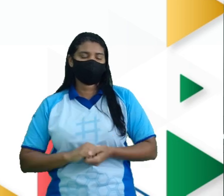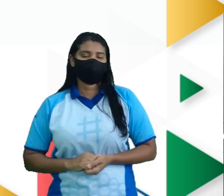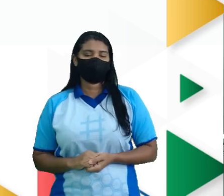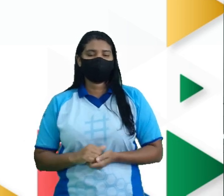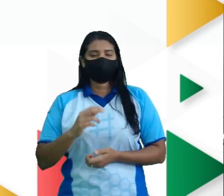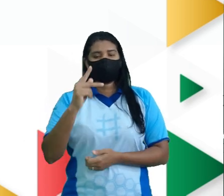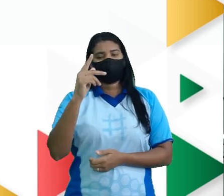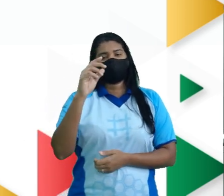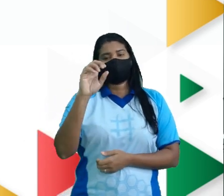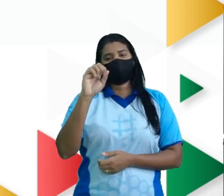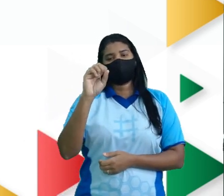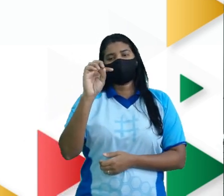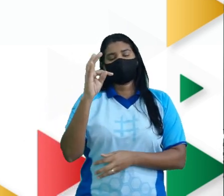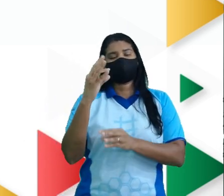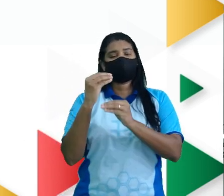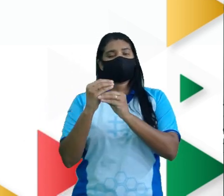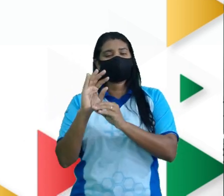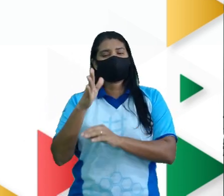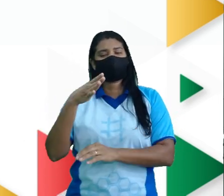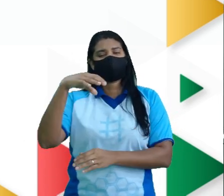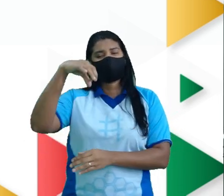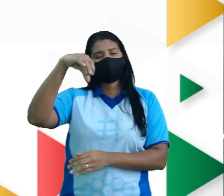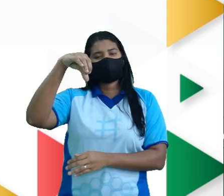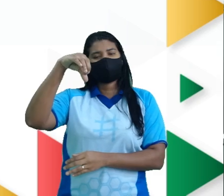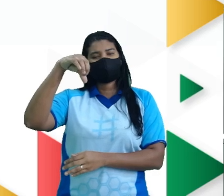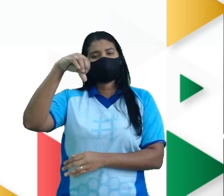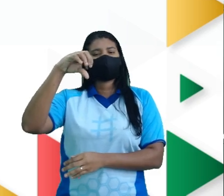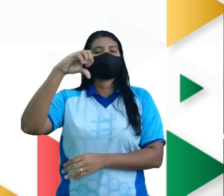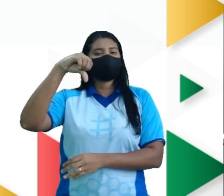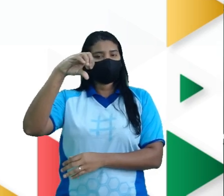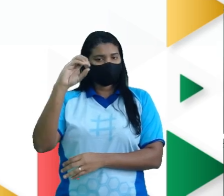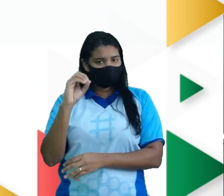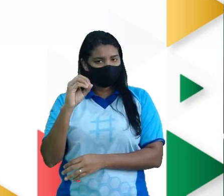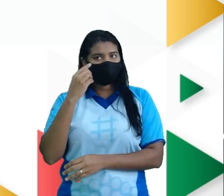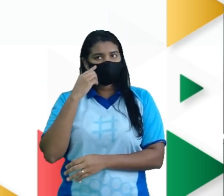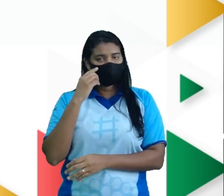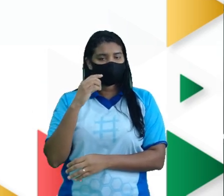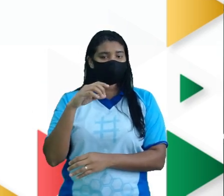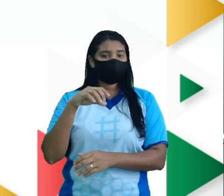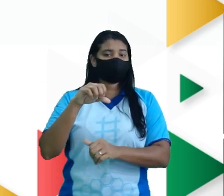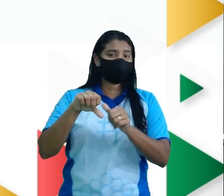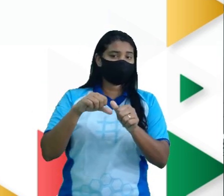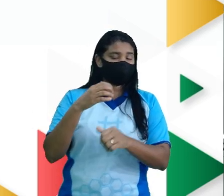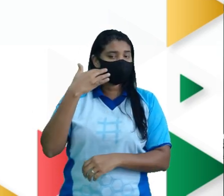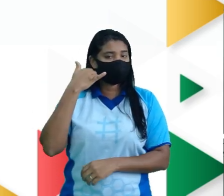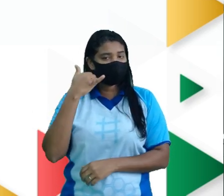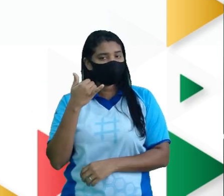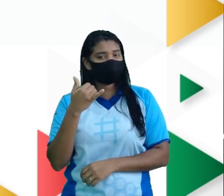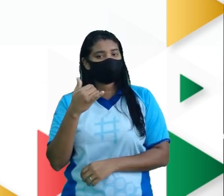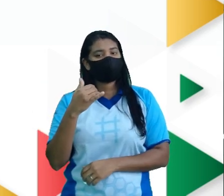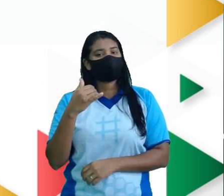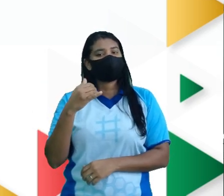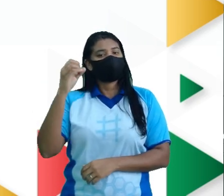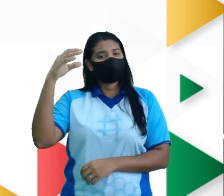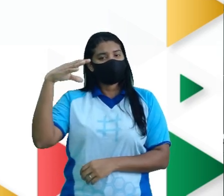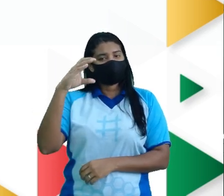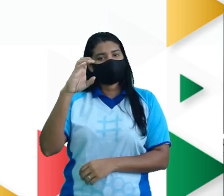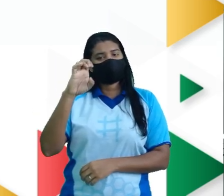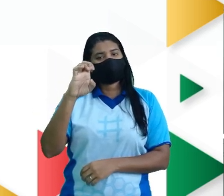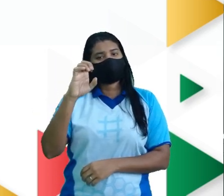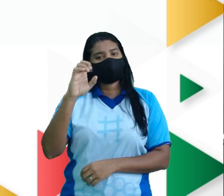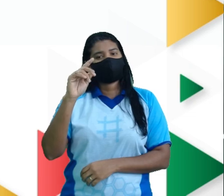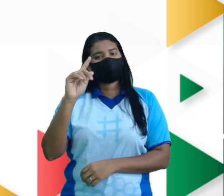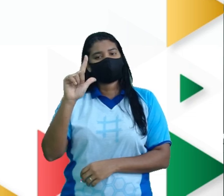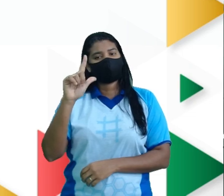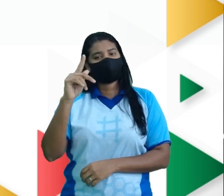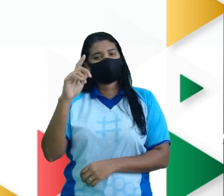ele tem que ter a 90. Se ele estiver inclinado, ligue para a CELP, para trocar esse poste, porque está ameaçado, ok? Então é importante